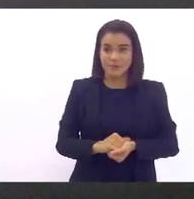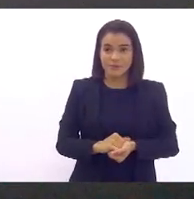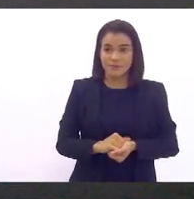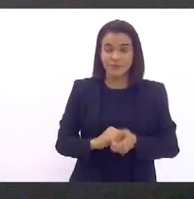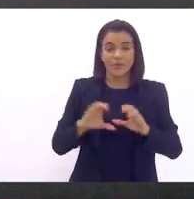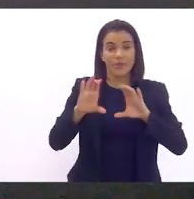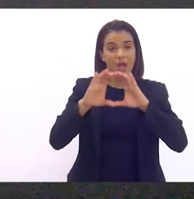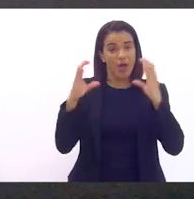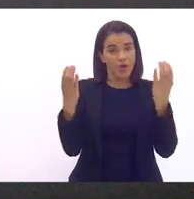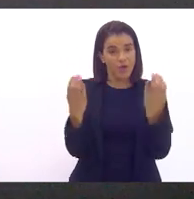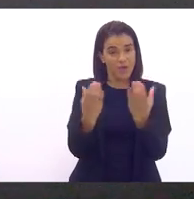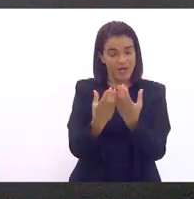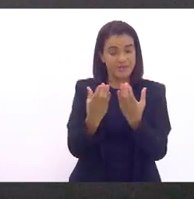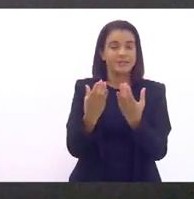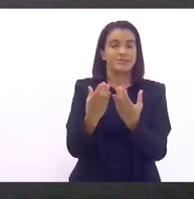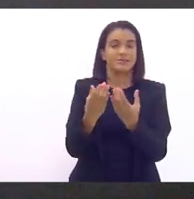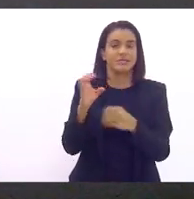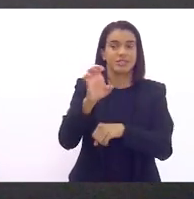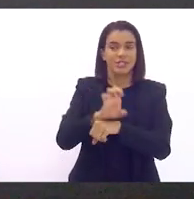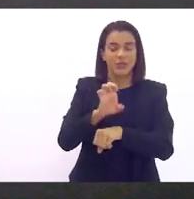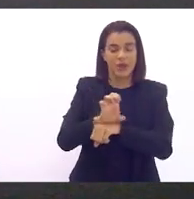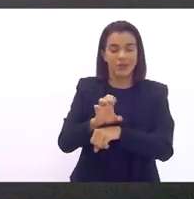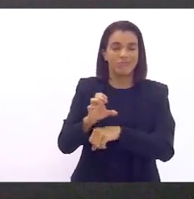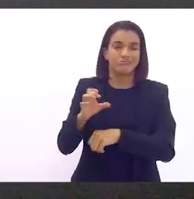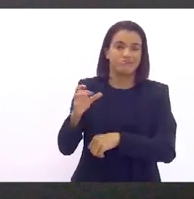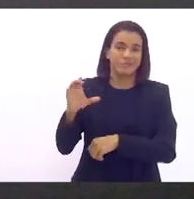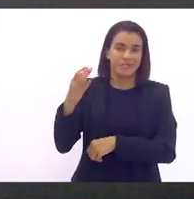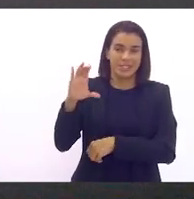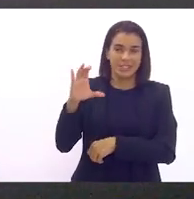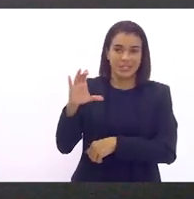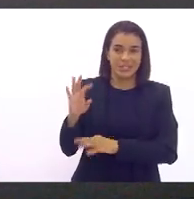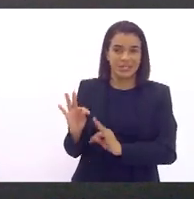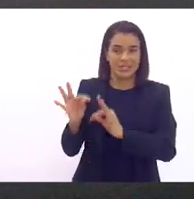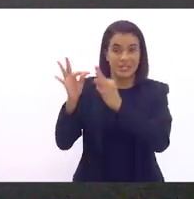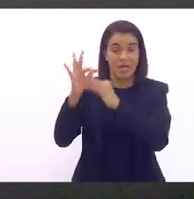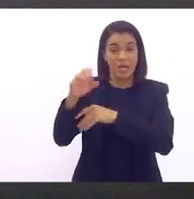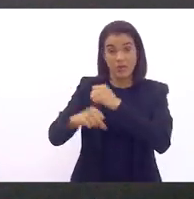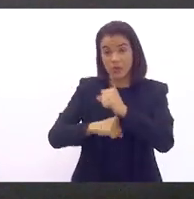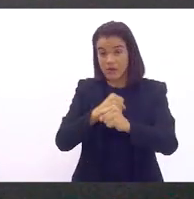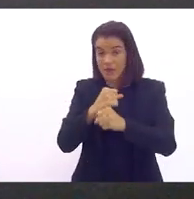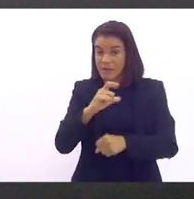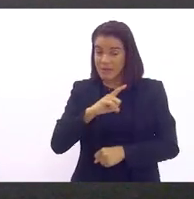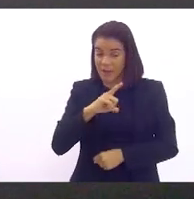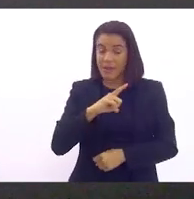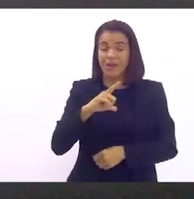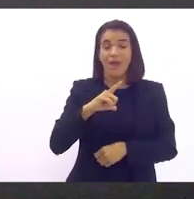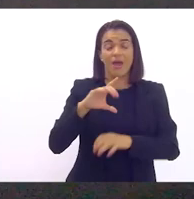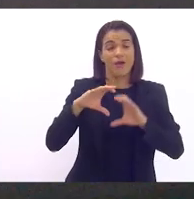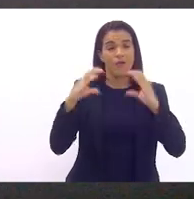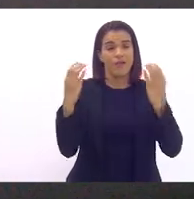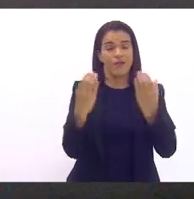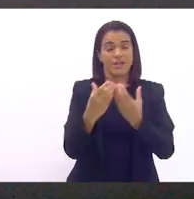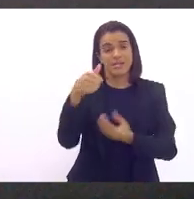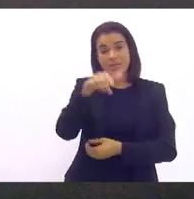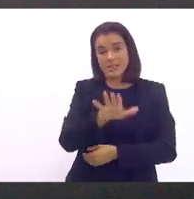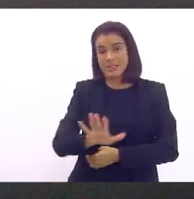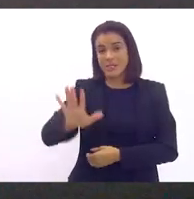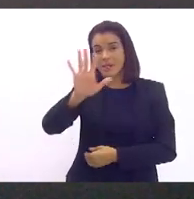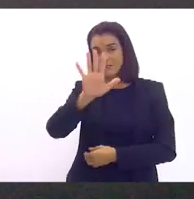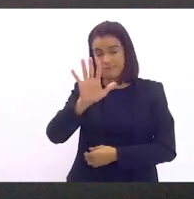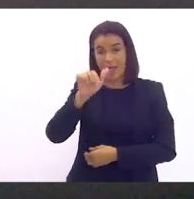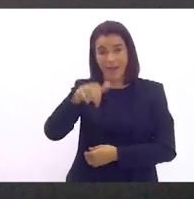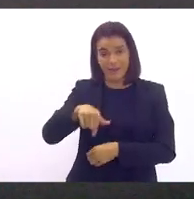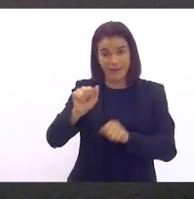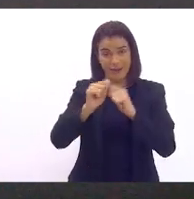conferência estadal de ciência e tecnologia nós temos o ano que vem a conferência Nacional nós poderíamos a partir daqui da da alerge estabelecer um